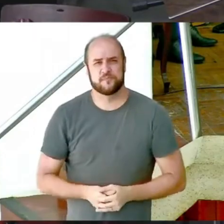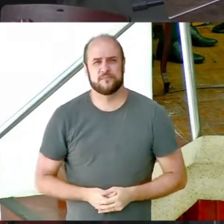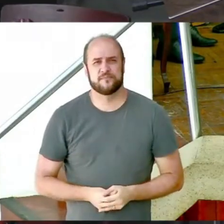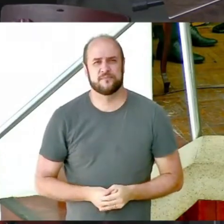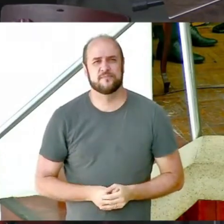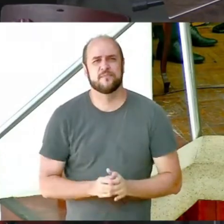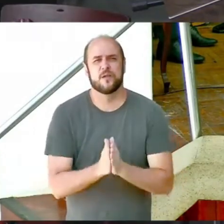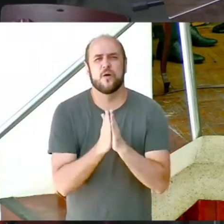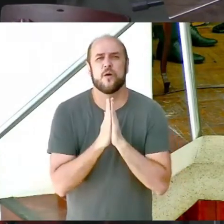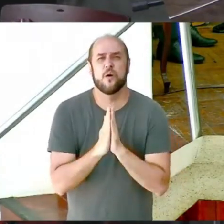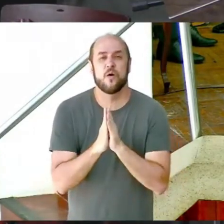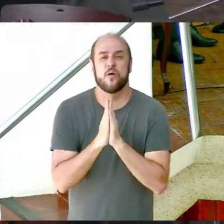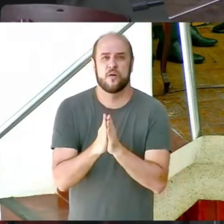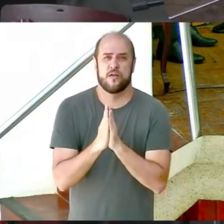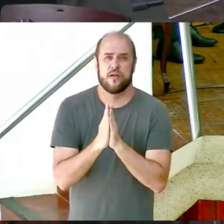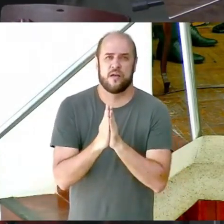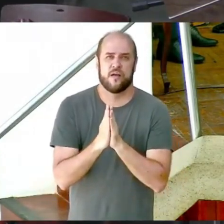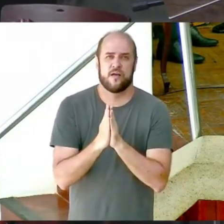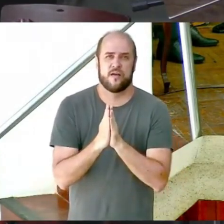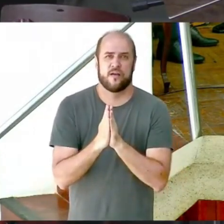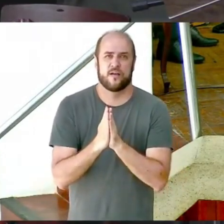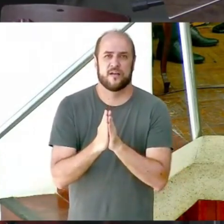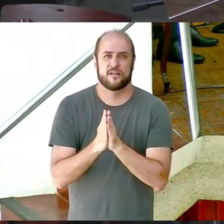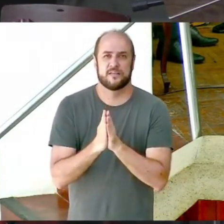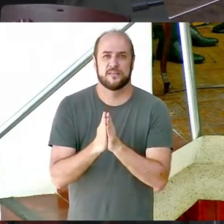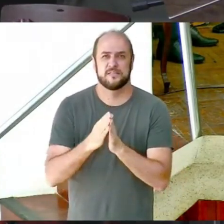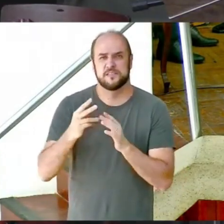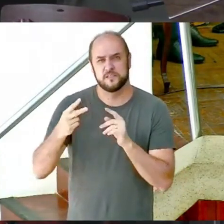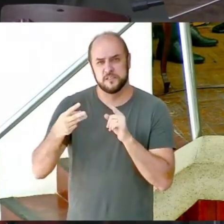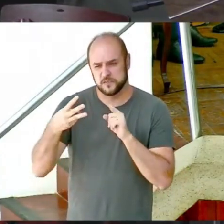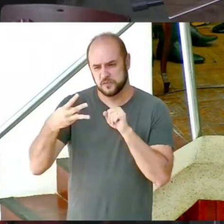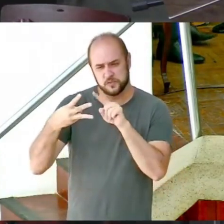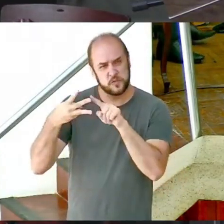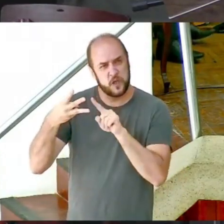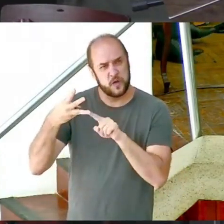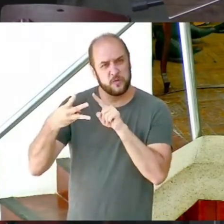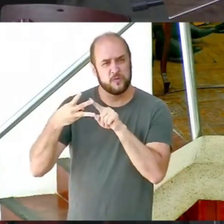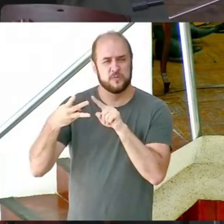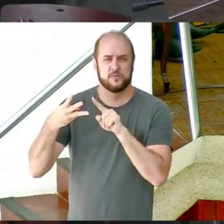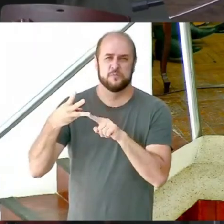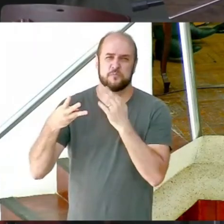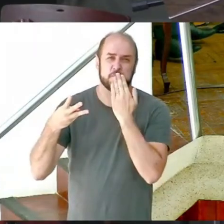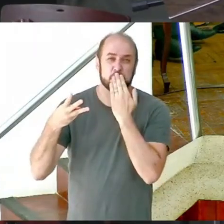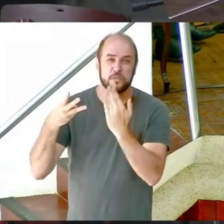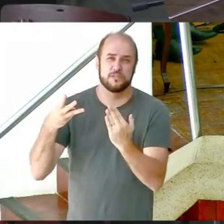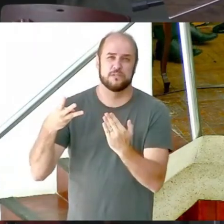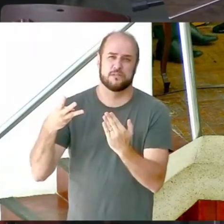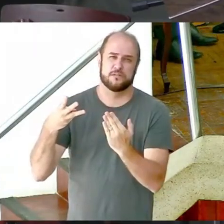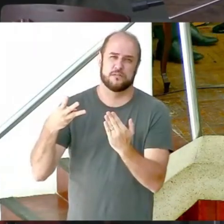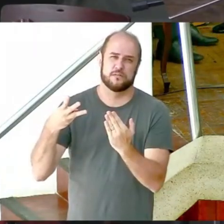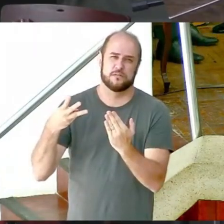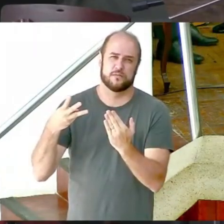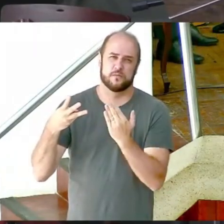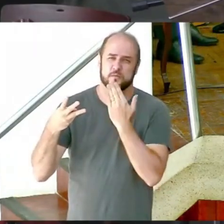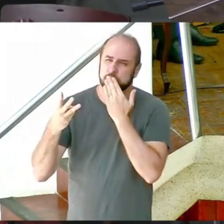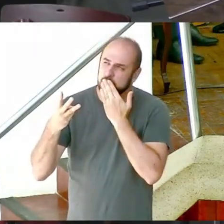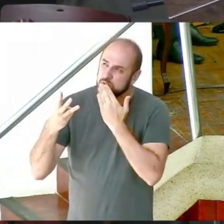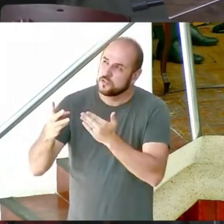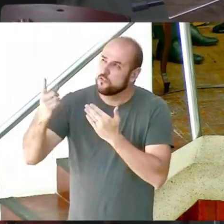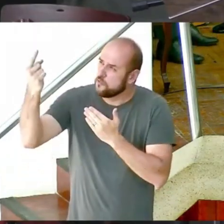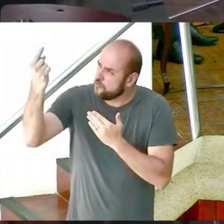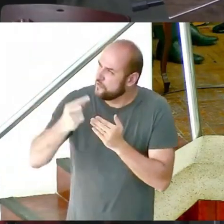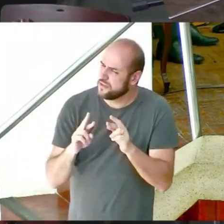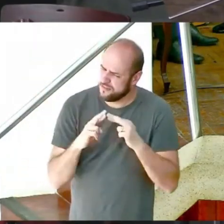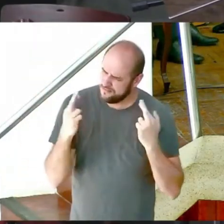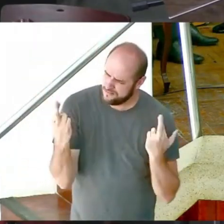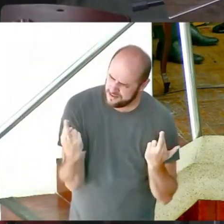de orar a segunda e terceira petições. Quando oramos: venha o teu reino, seja feita a tua